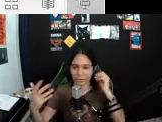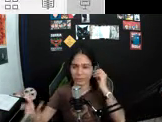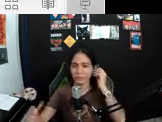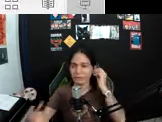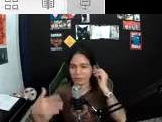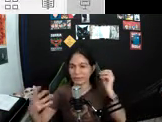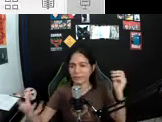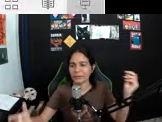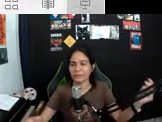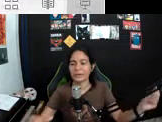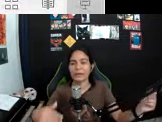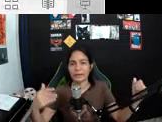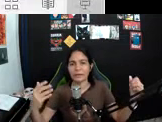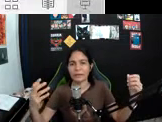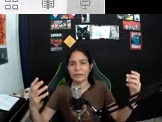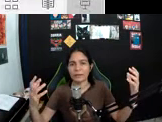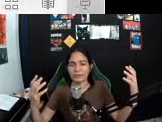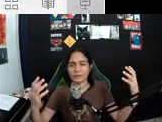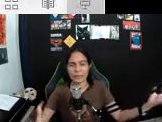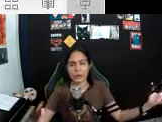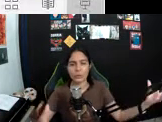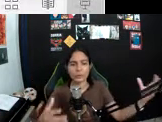vivo, porque morreram várias crianças,